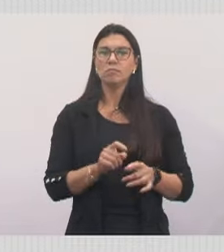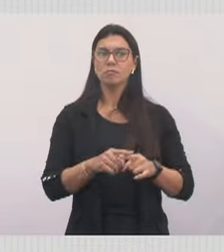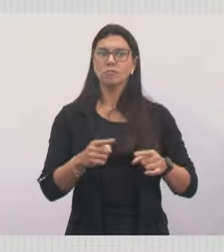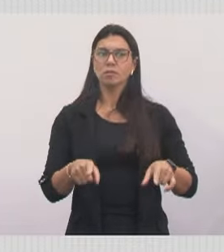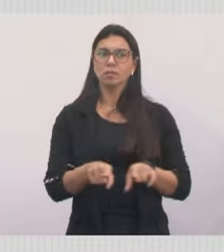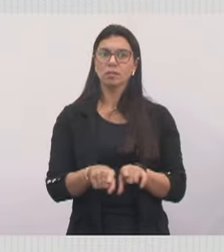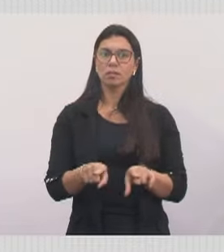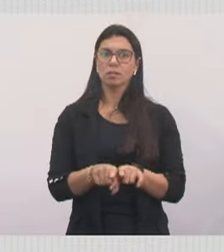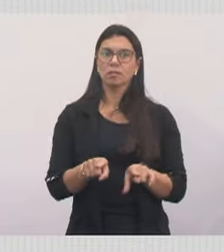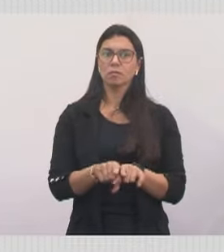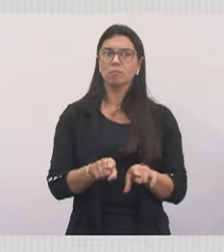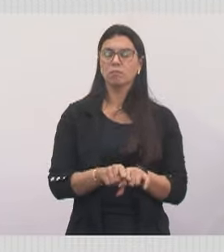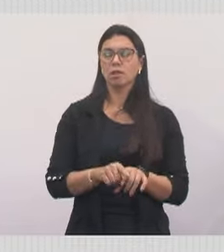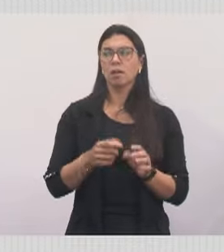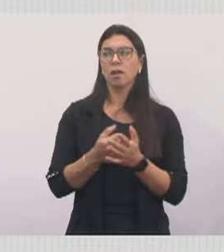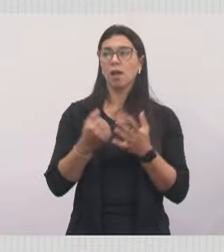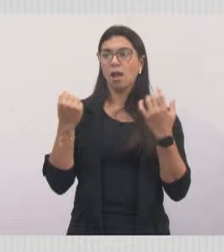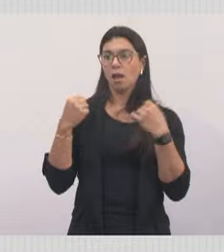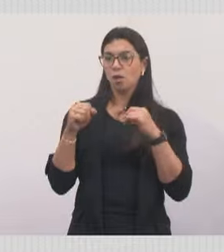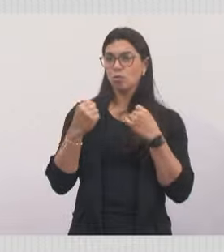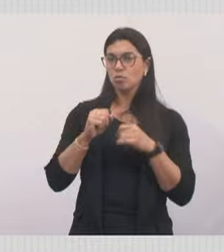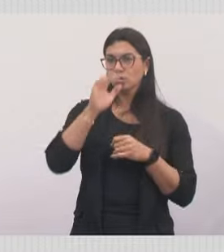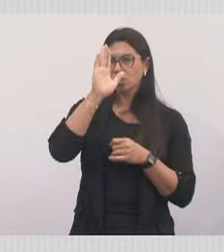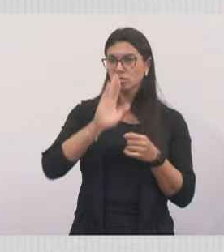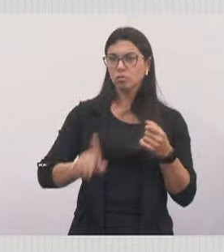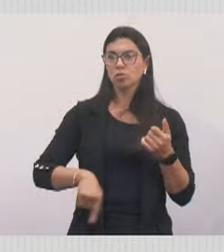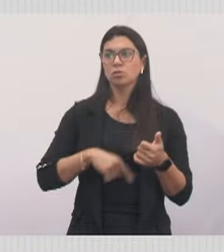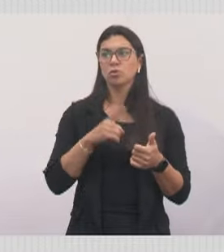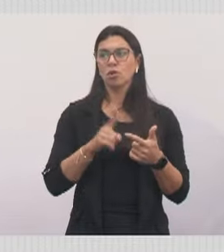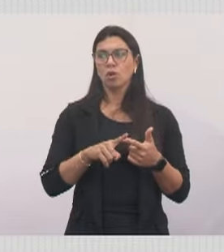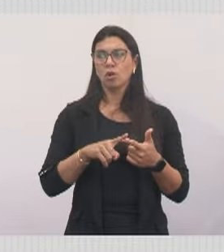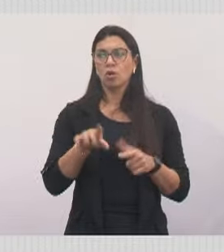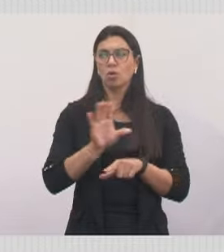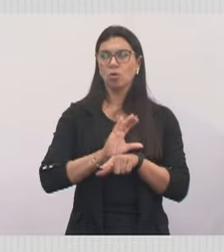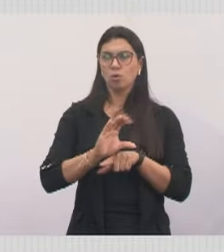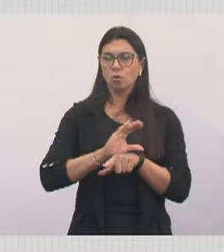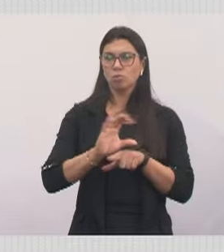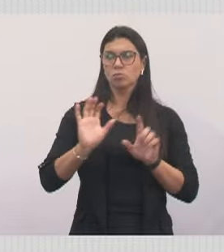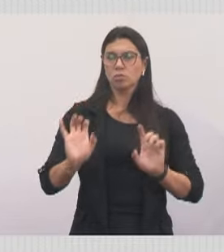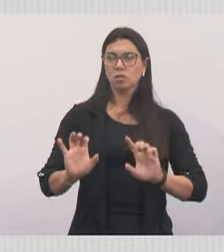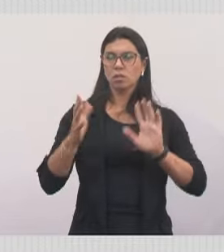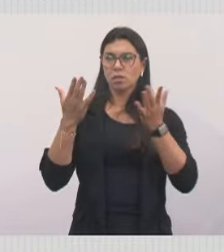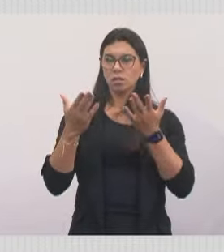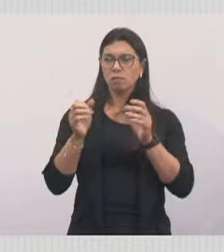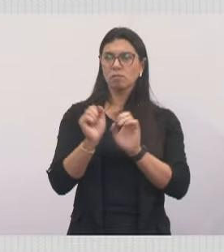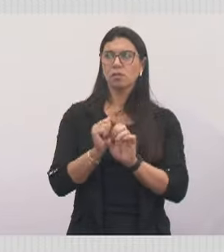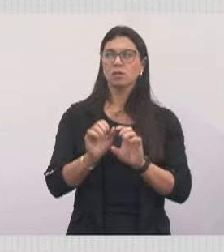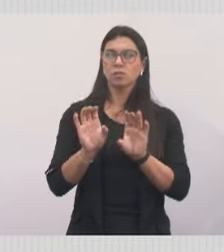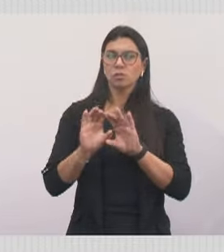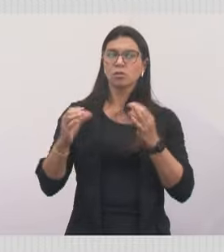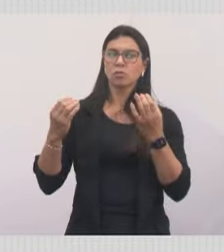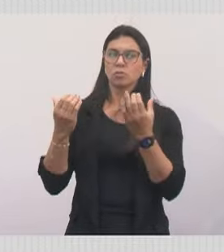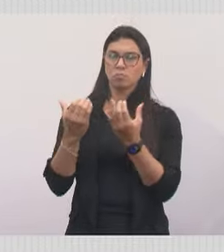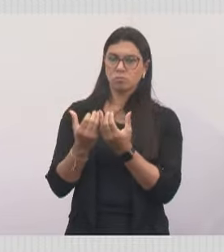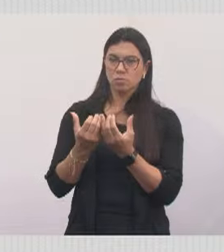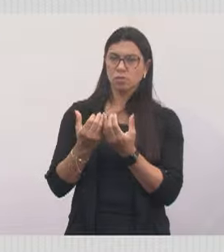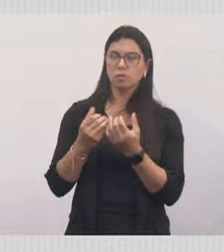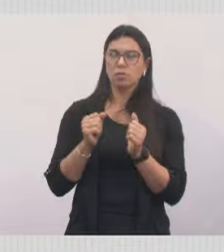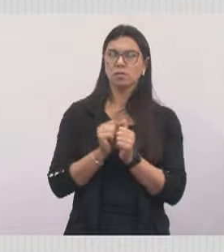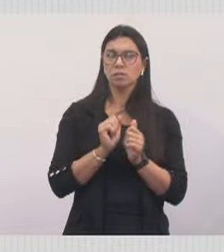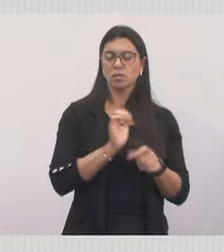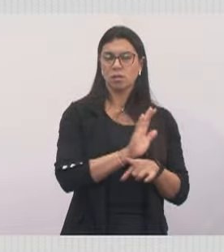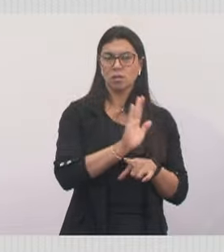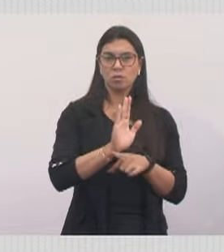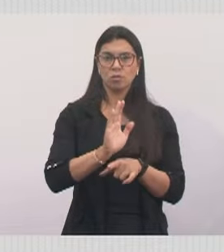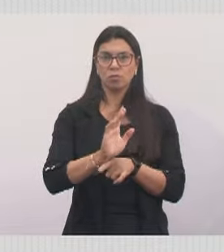de atividades gratuitas, cursos de capacitação e eventos comunitários que beneficiam diretamente os moradores de